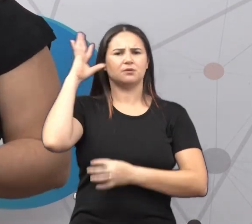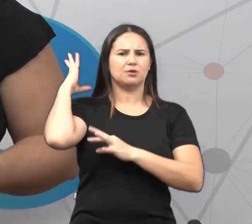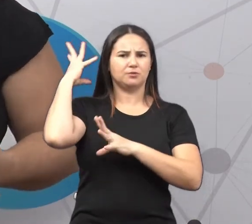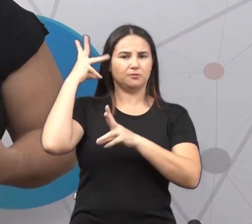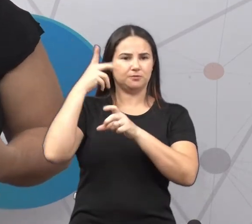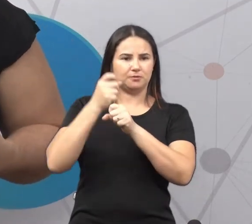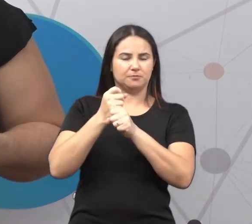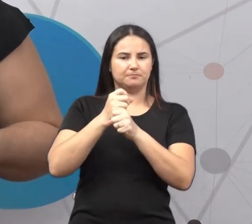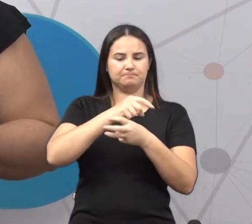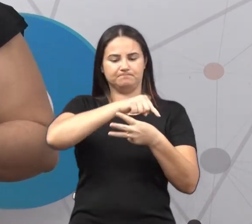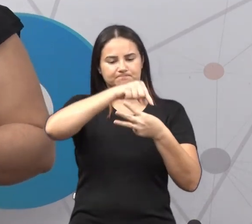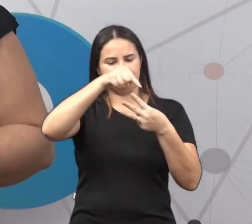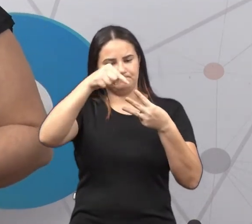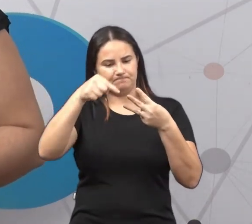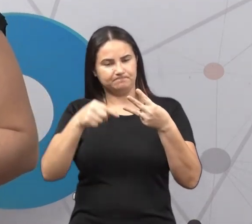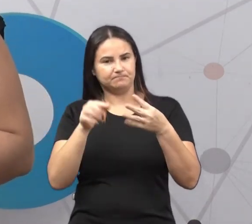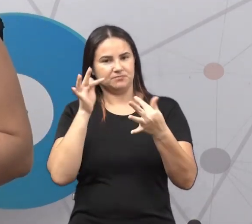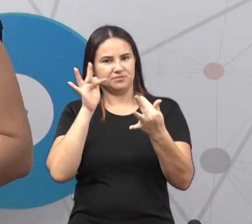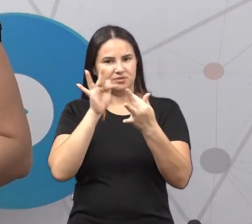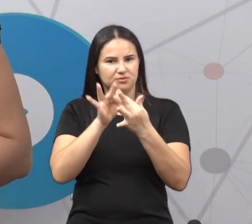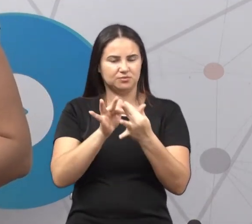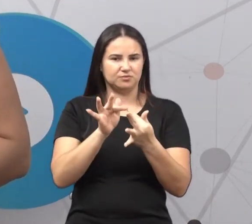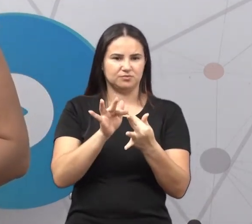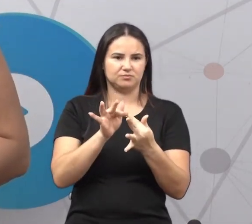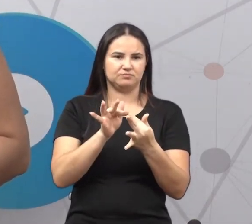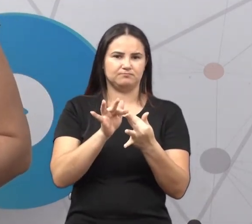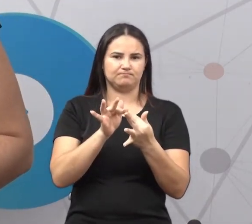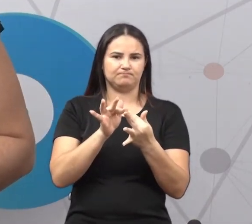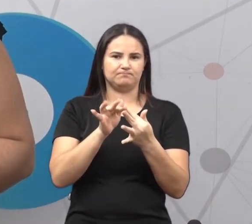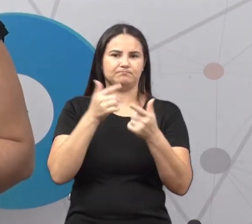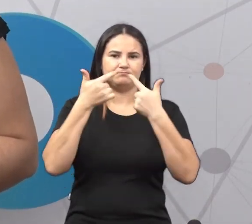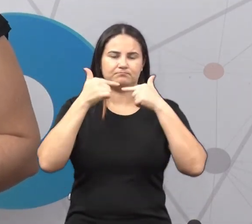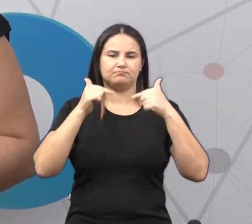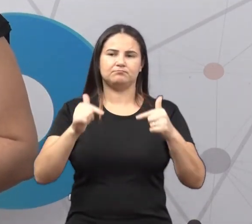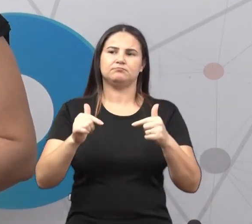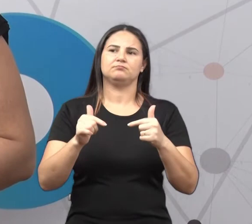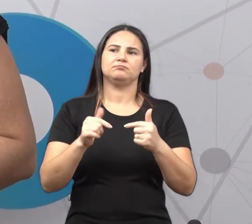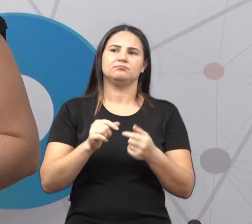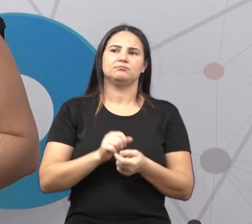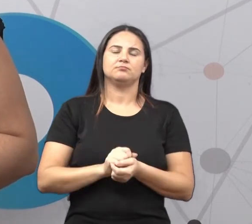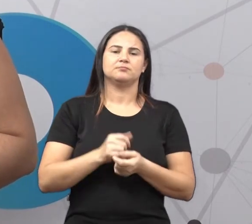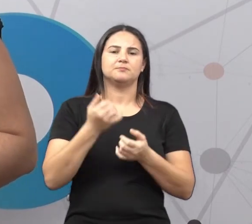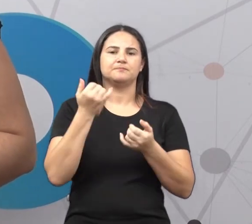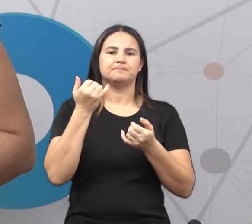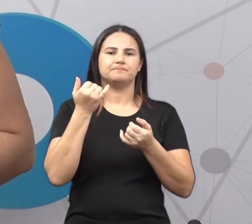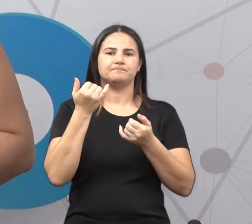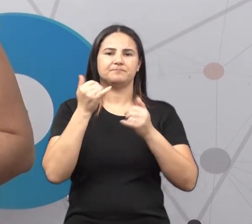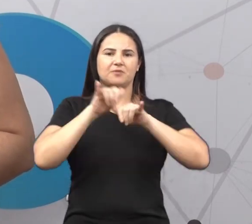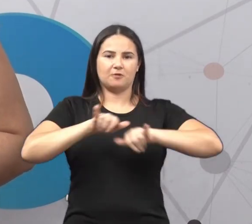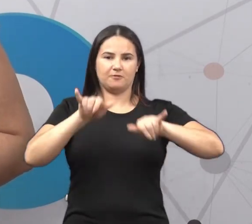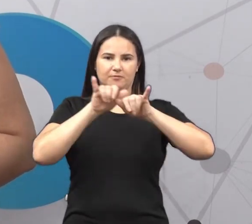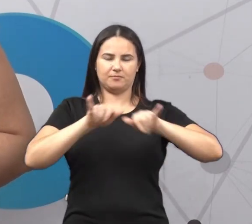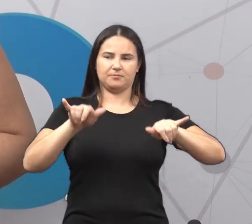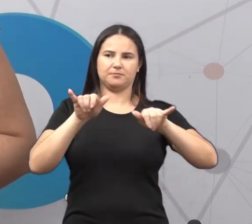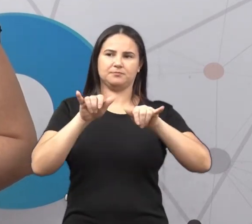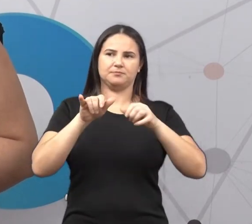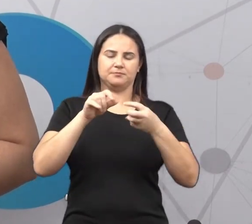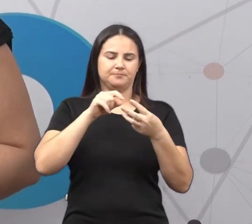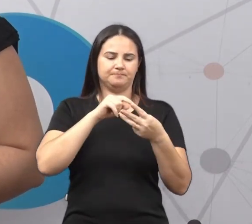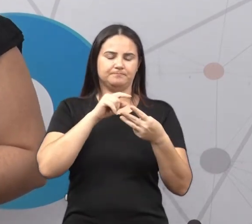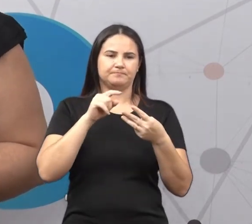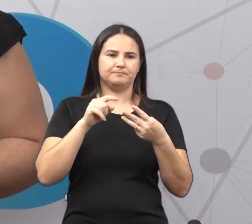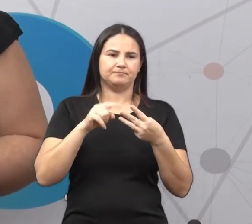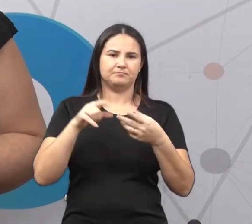3 tipos de função da linguagem. A primeira foi a função informativa, a segunda, função